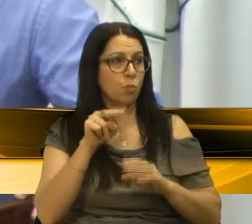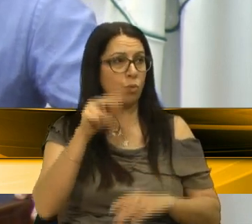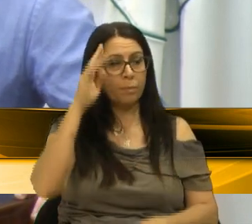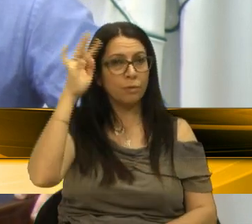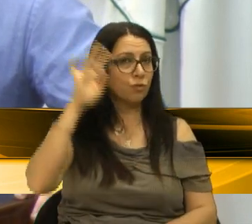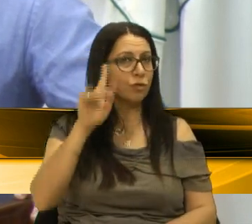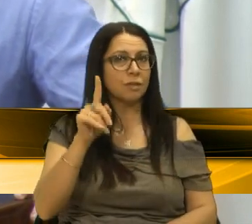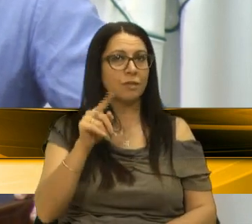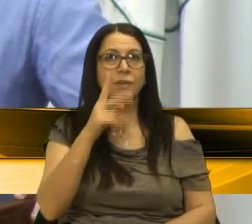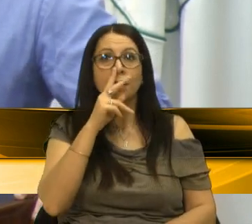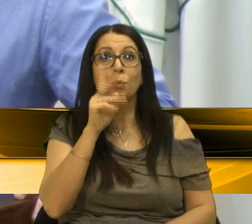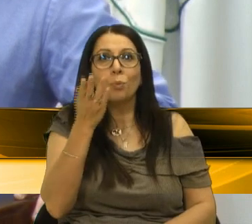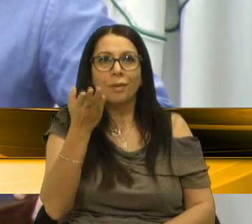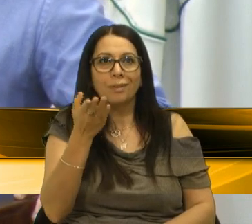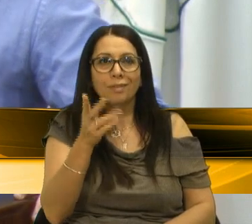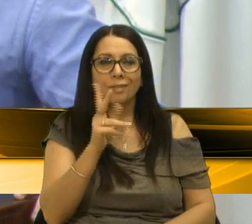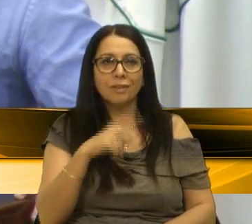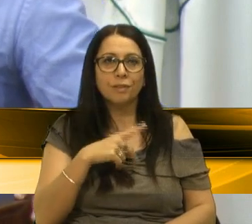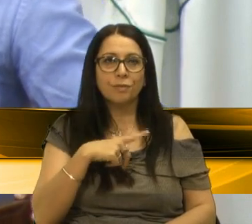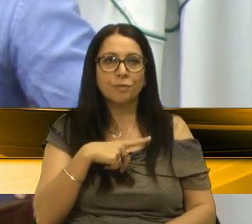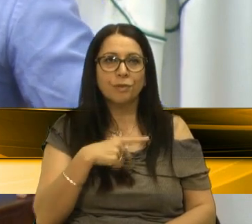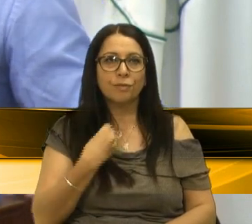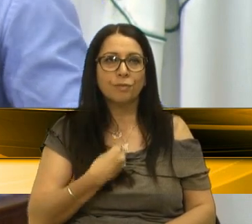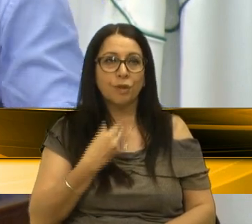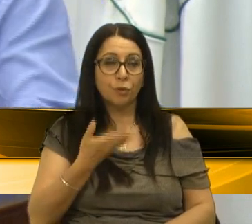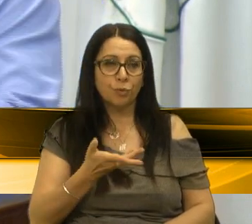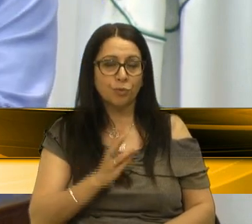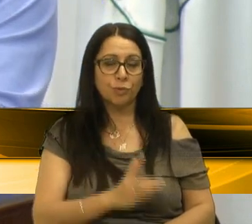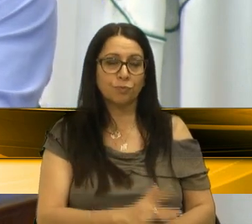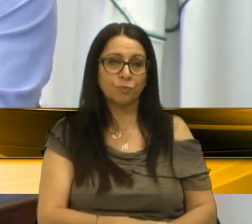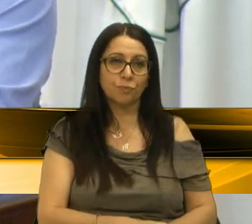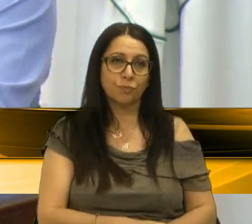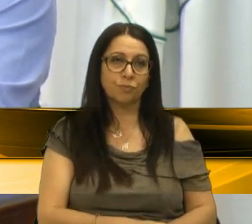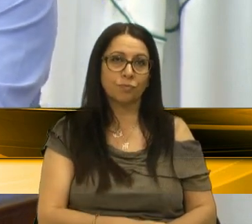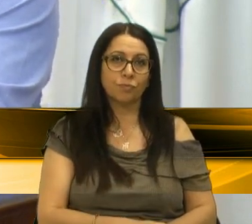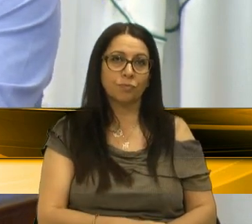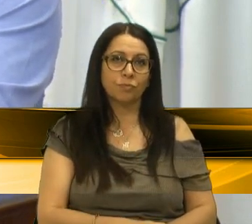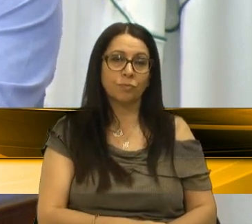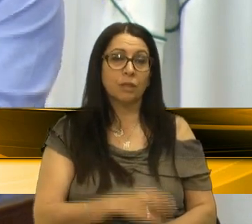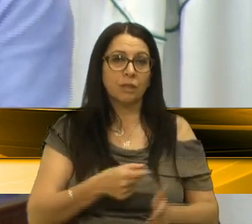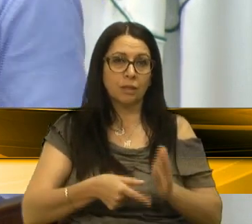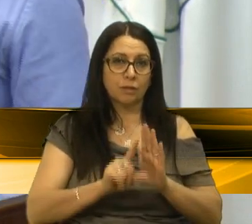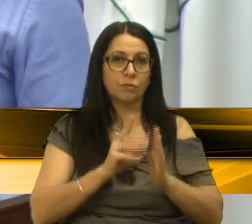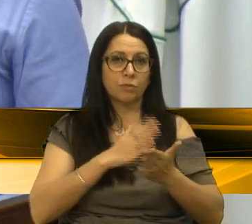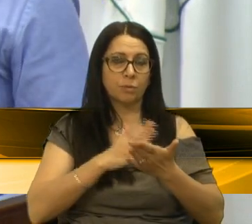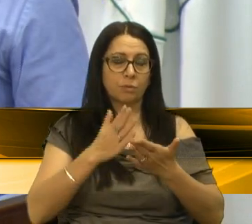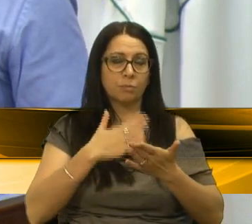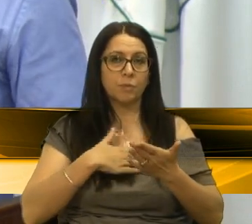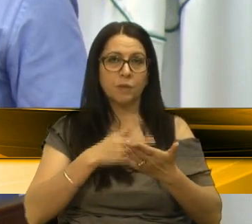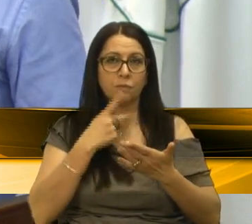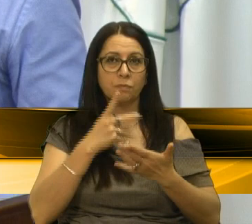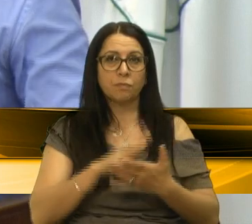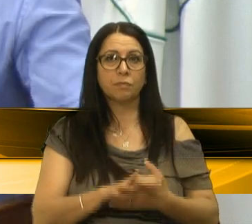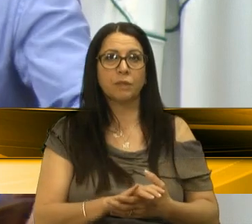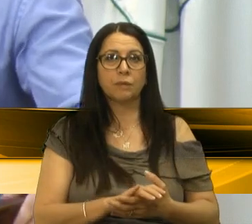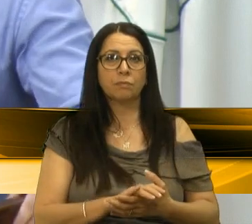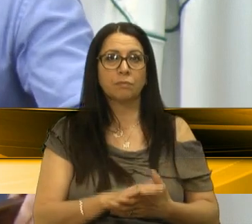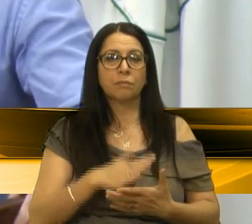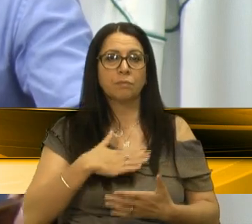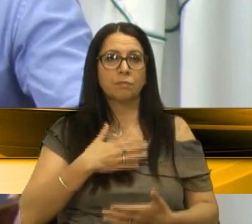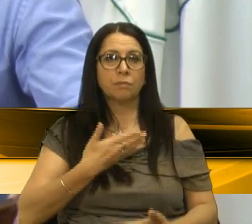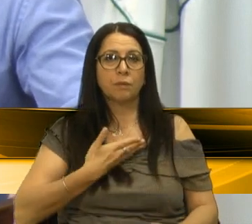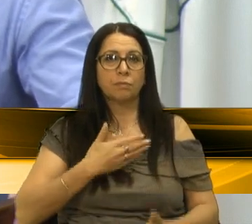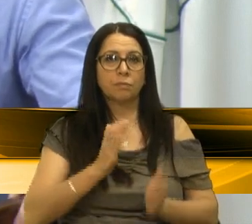numa situação como nós estamos vivenciando hoje. Antes de começar a minha fala, meu amigo,